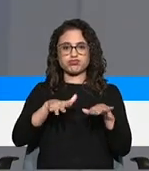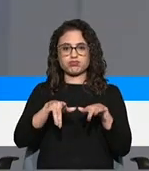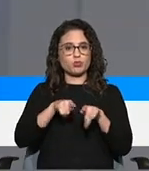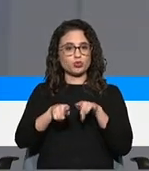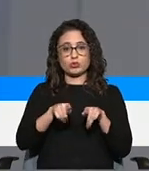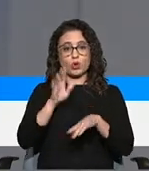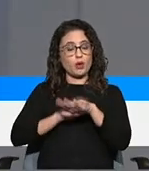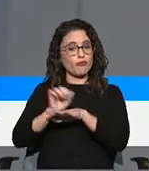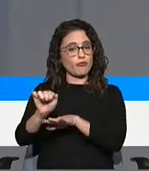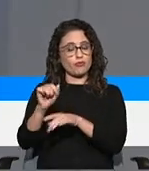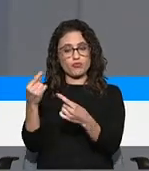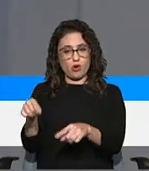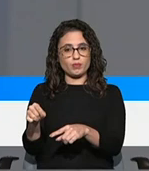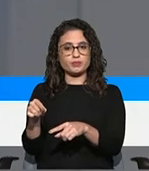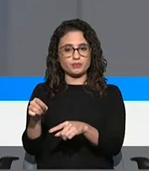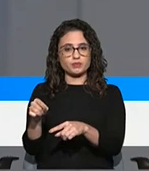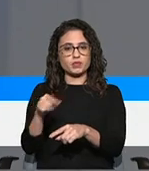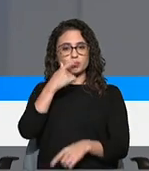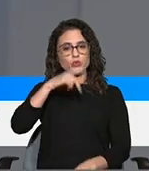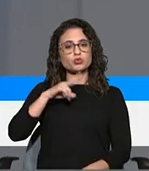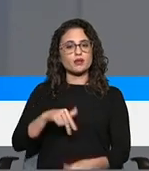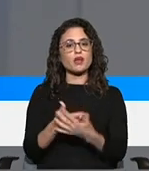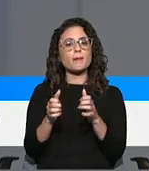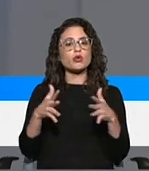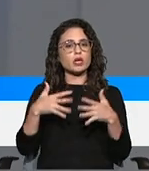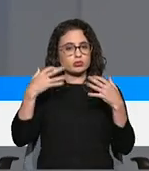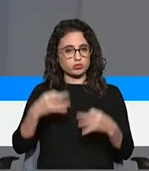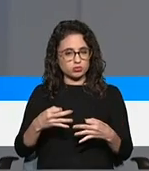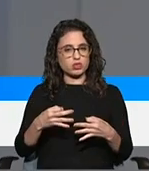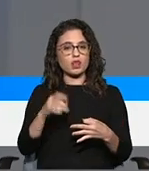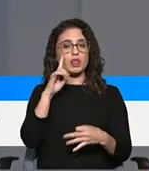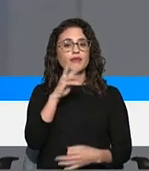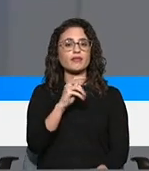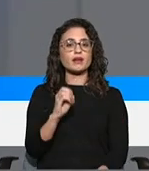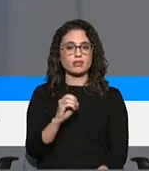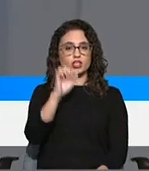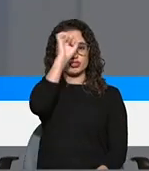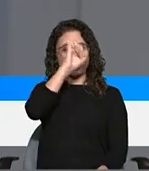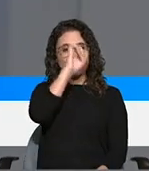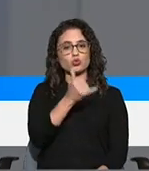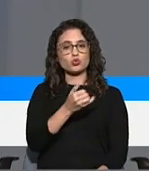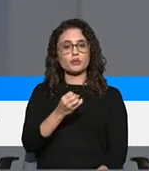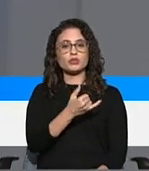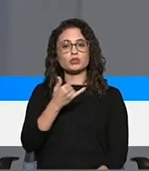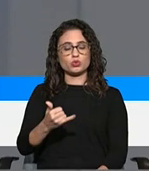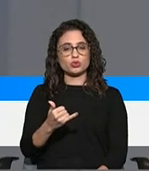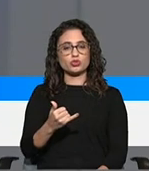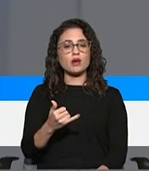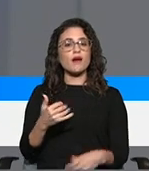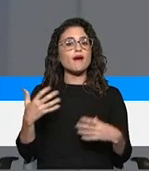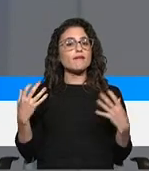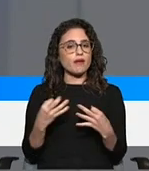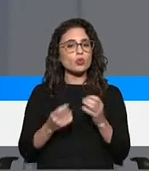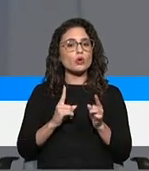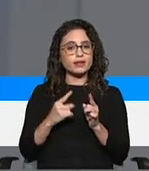assim os portugueses deram-lhe uma maioria absoluta a 30 de janeiro de 2020 22 e facto é que desde